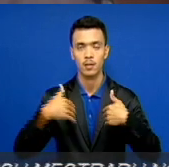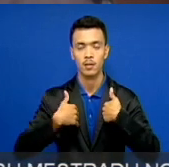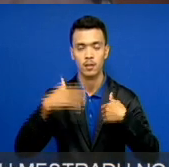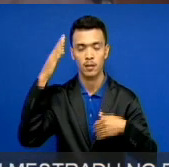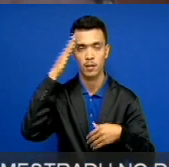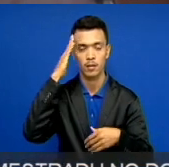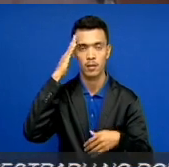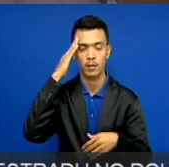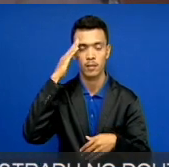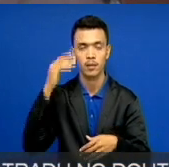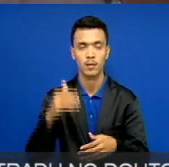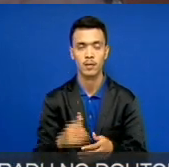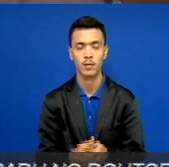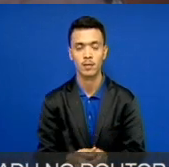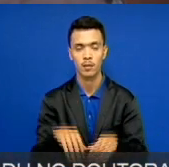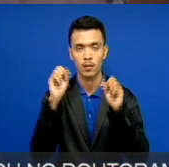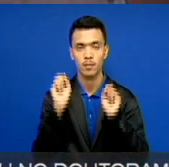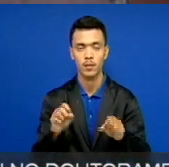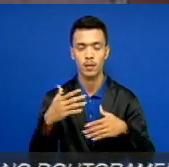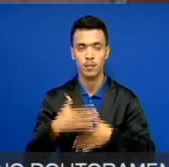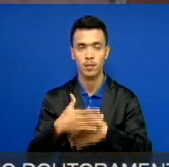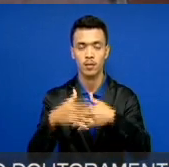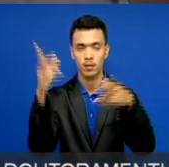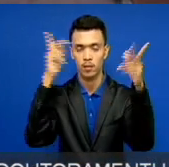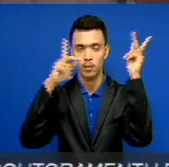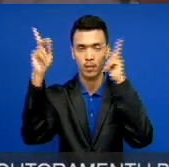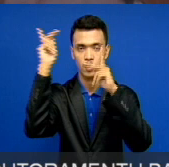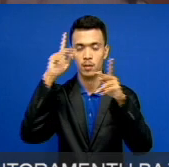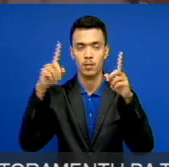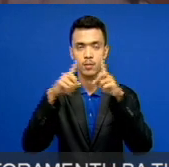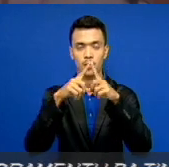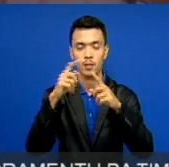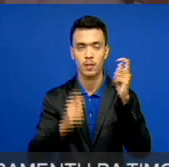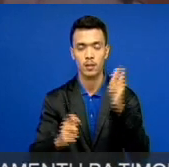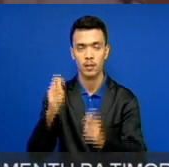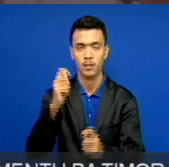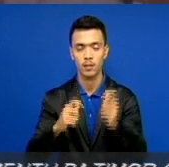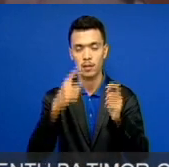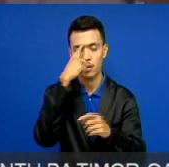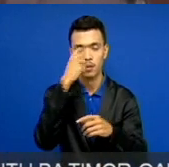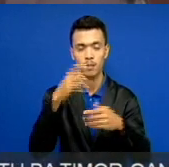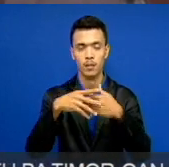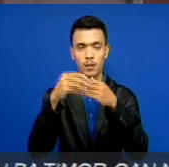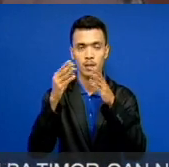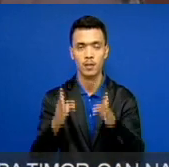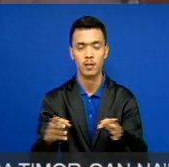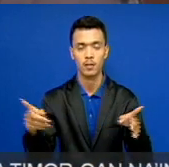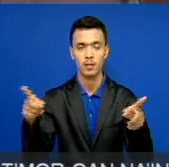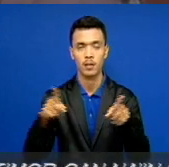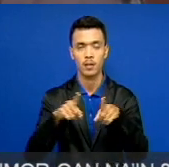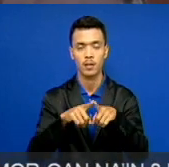para será quando ia no conhecimento na tal bele processo caso ser ne bato ia tribunal. Tama a liderança comunitária nudar hanesa